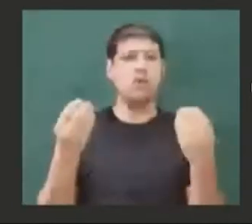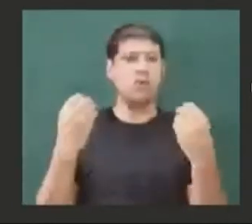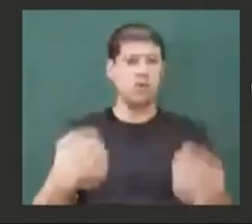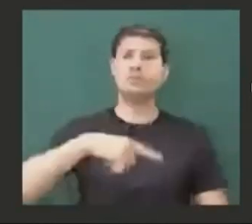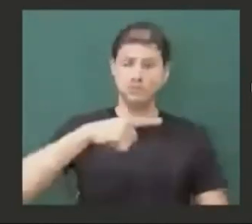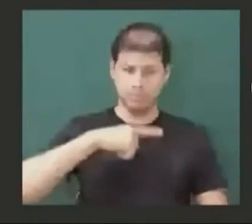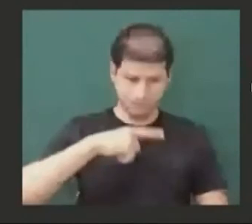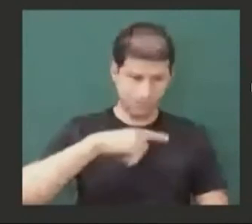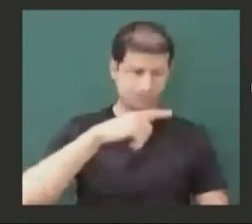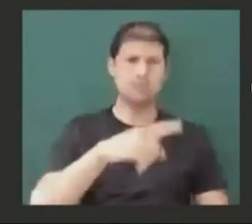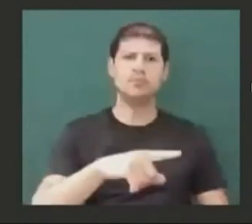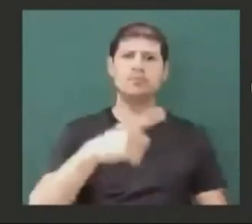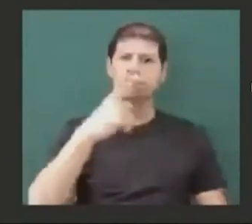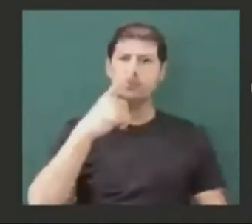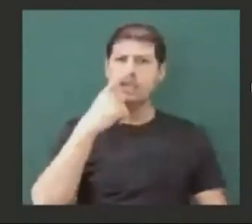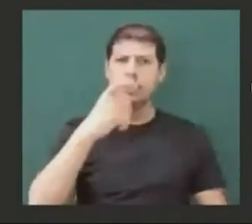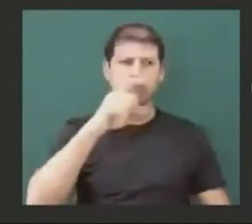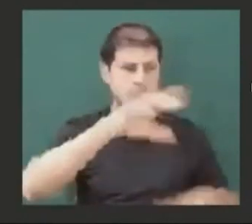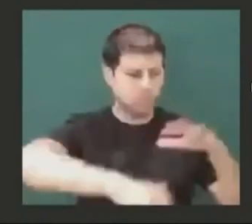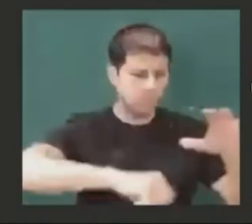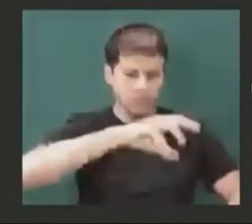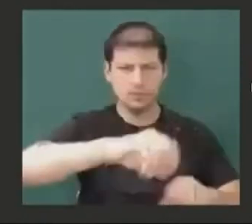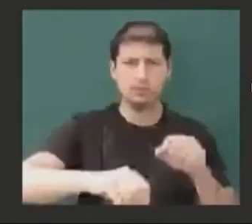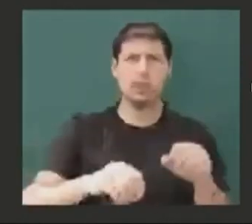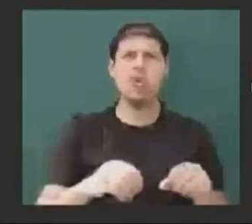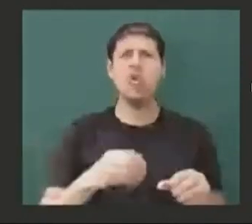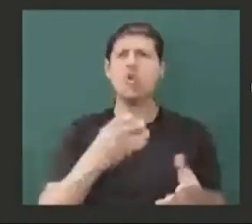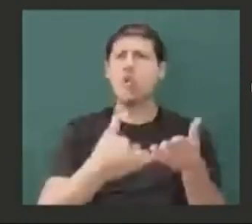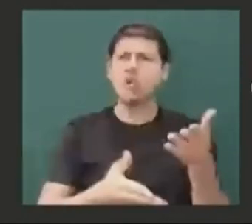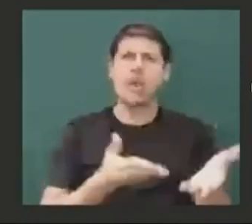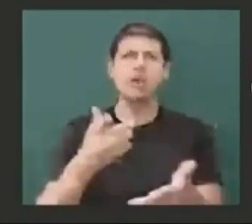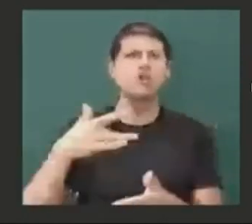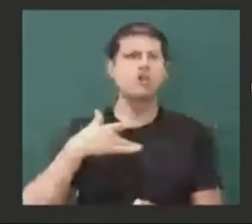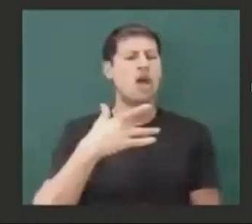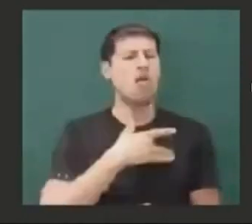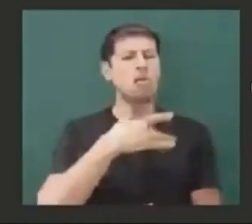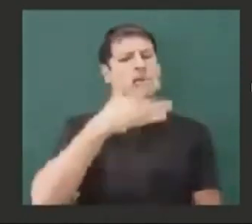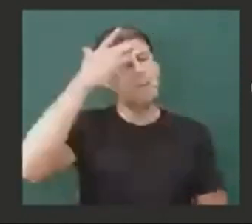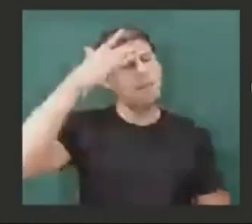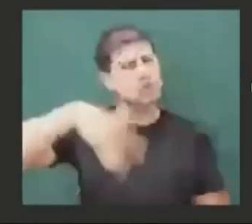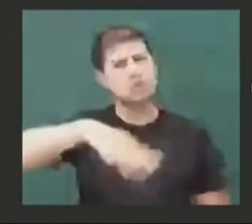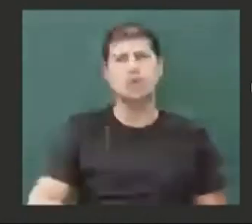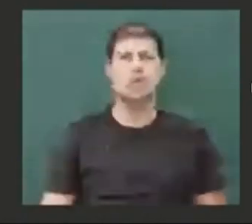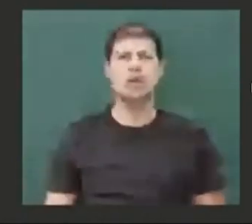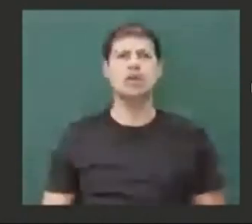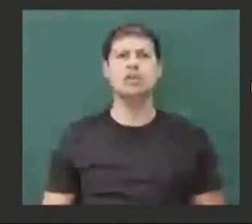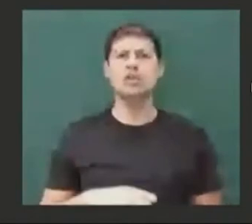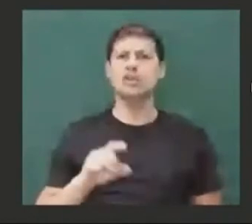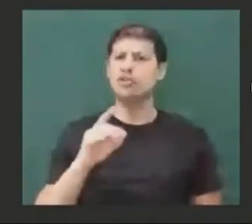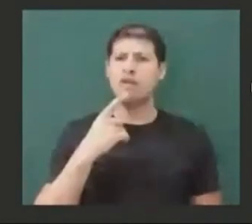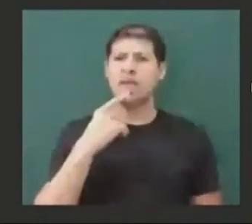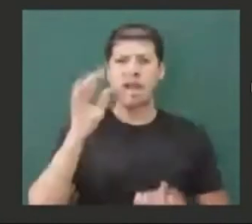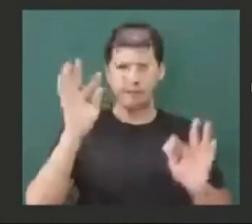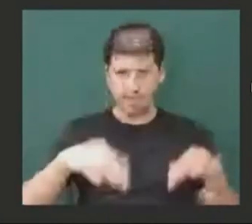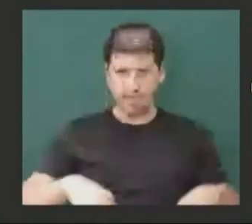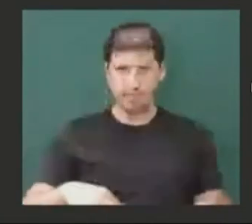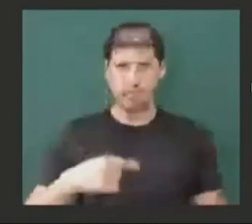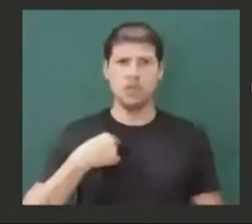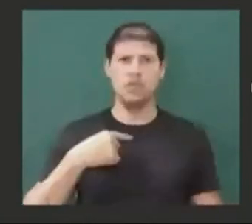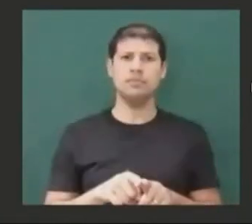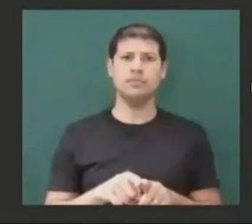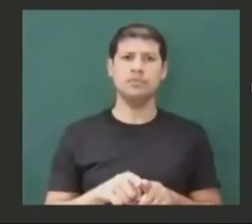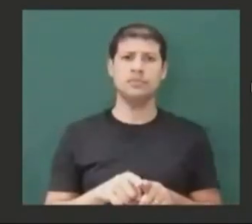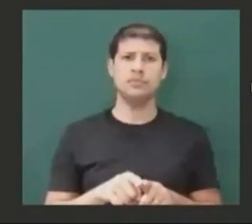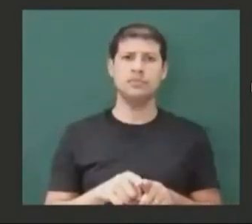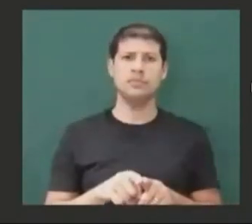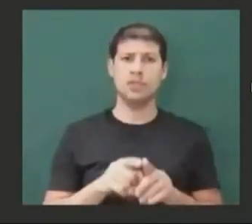estamos aí cuidando da saúde, né, das pessoas. E só para finalizar, eu já